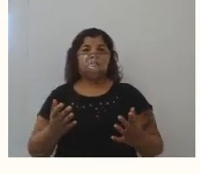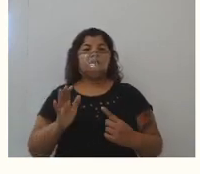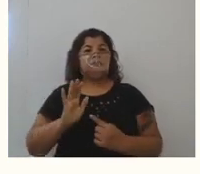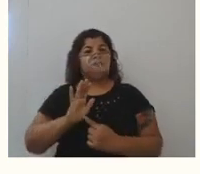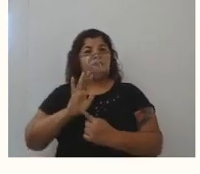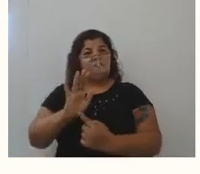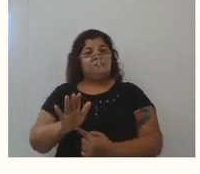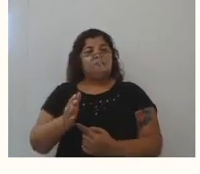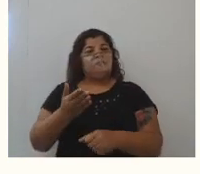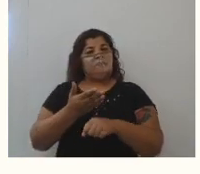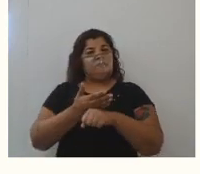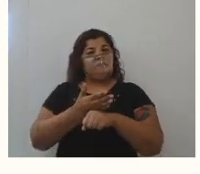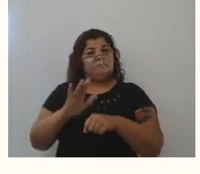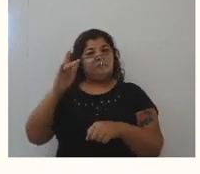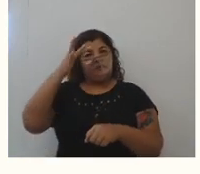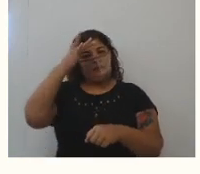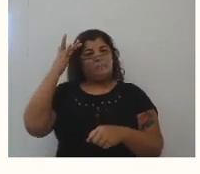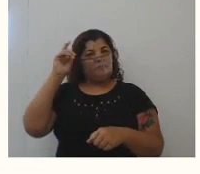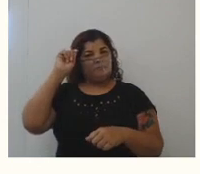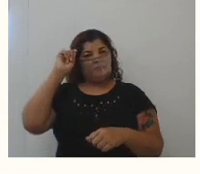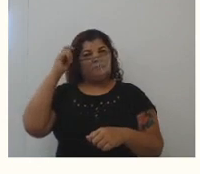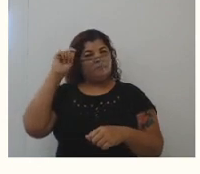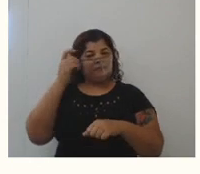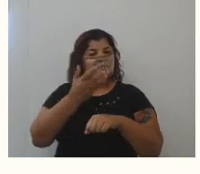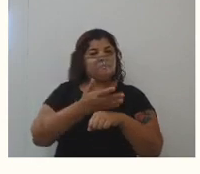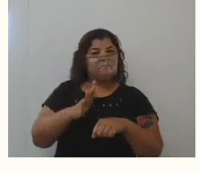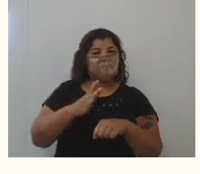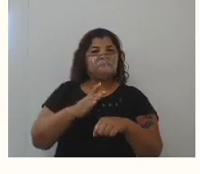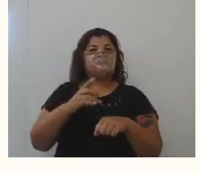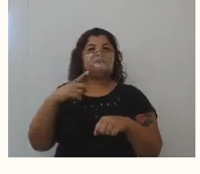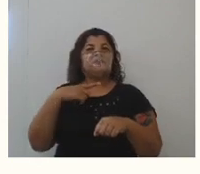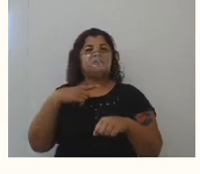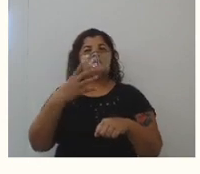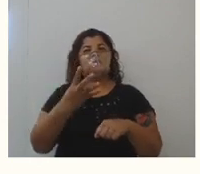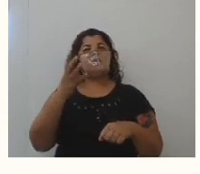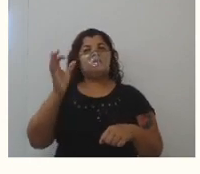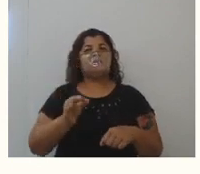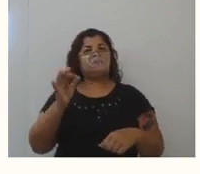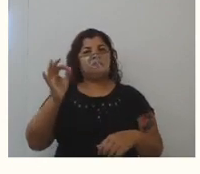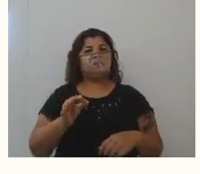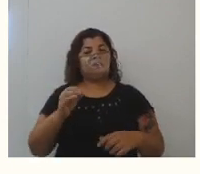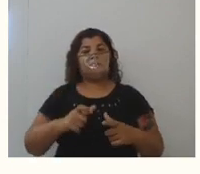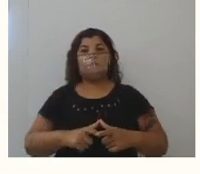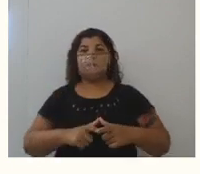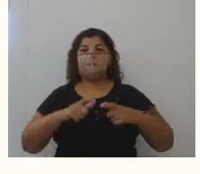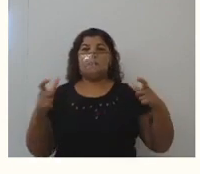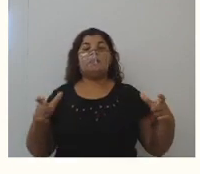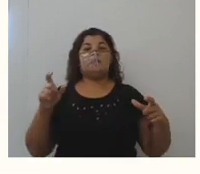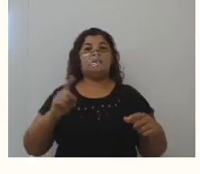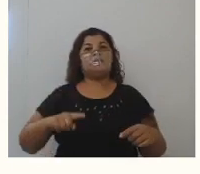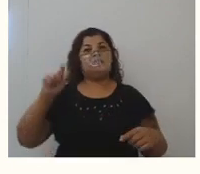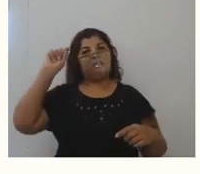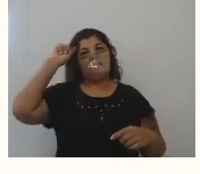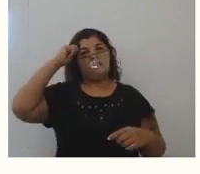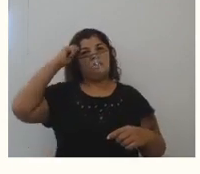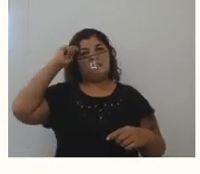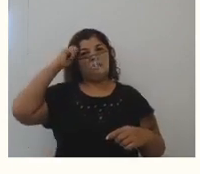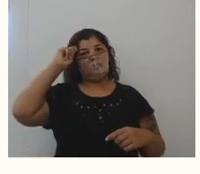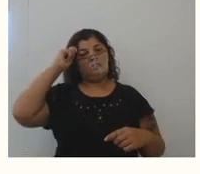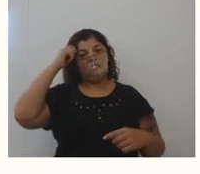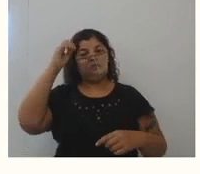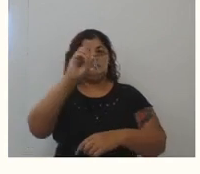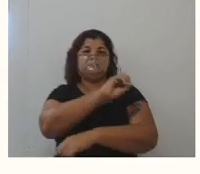para a pessoa branca, ele cai para 4%, ou seja, a taxa de analfabetismo de pessoas negras é o dobro da